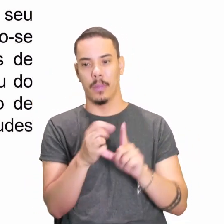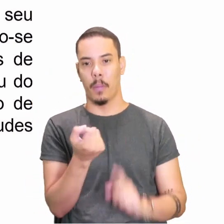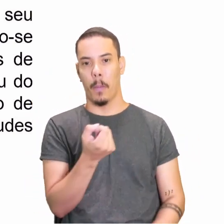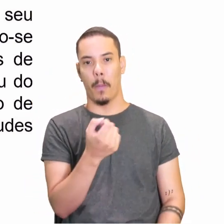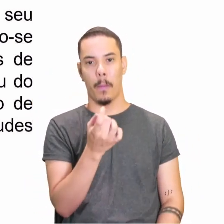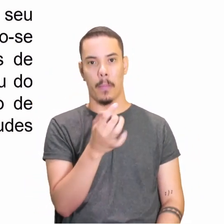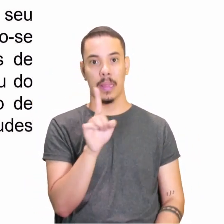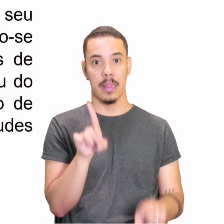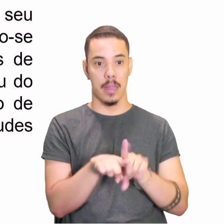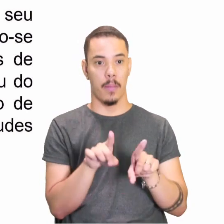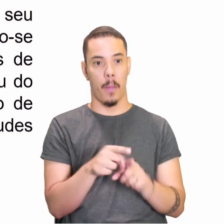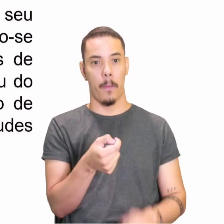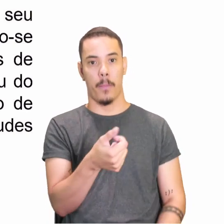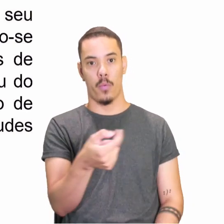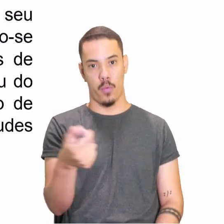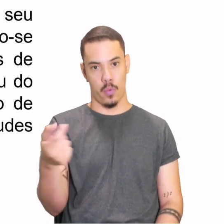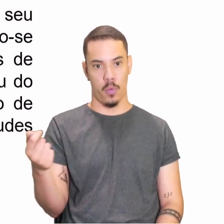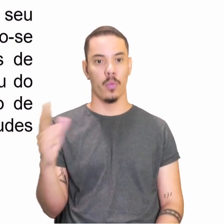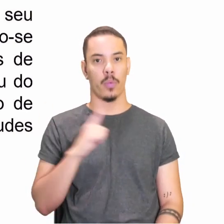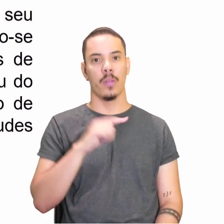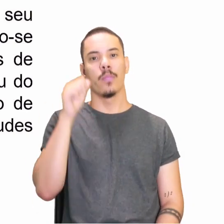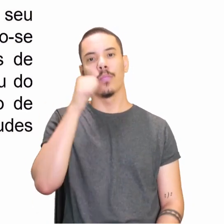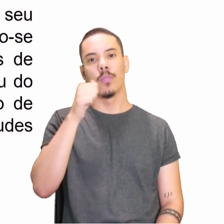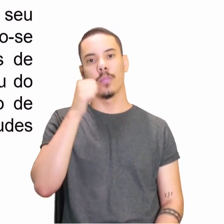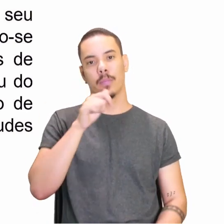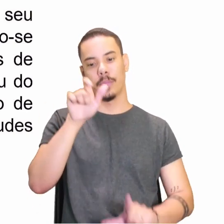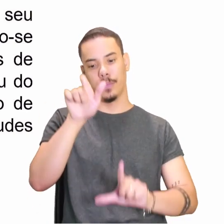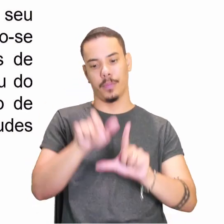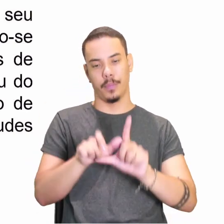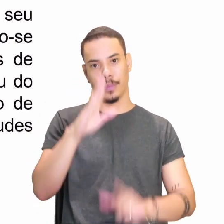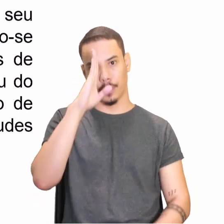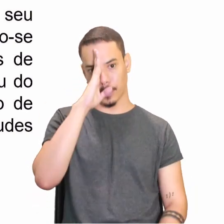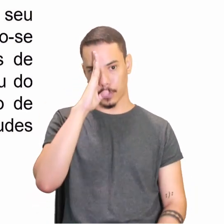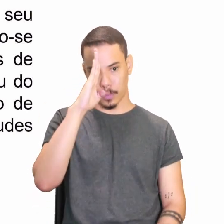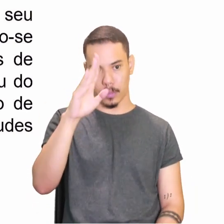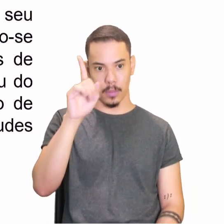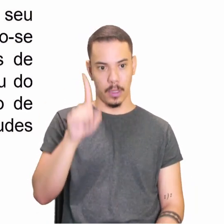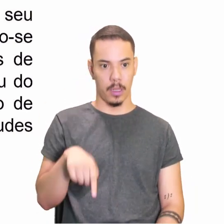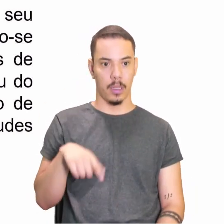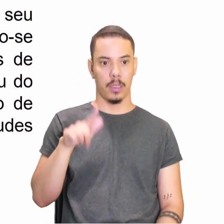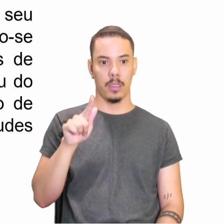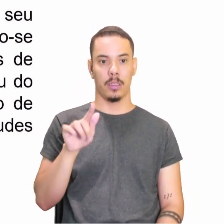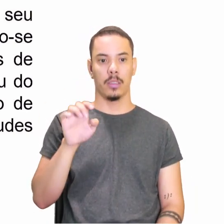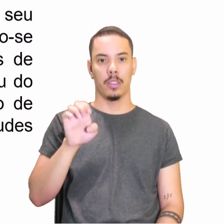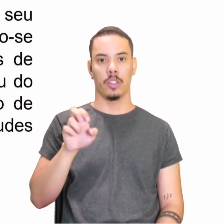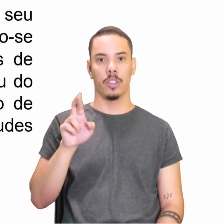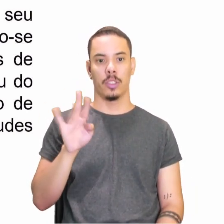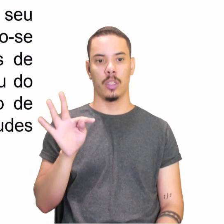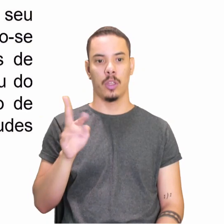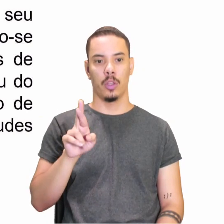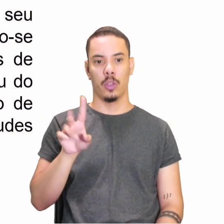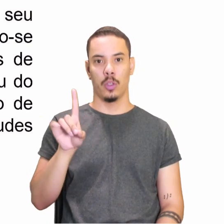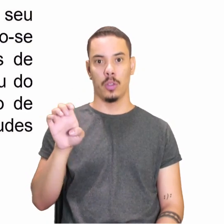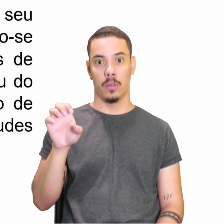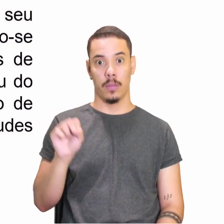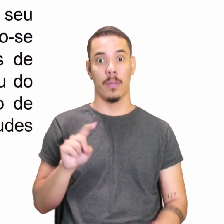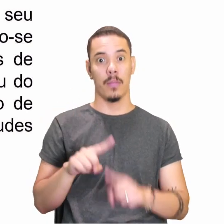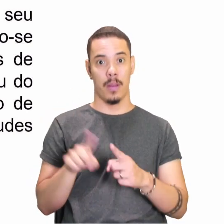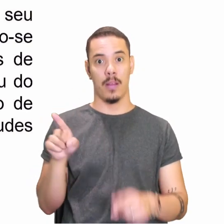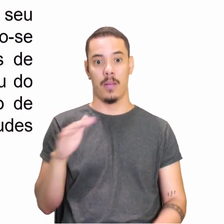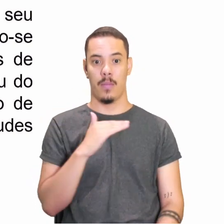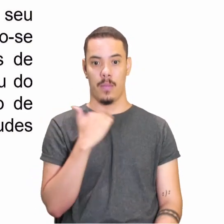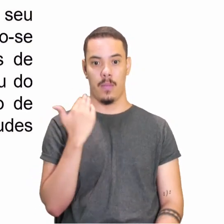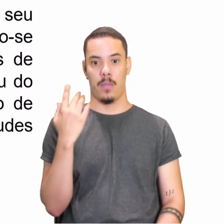que é a Gertrude, né? Gertrude. E vejam só que dó, né? Gertrude morreu. Por quê? Devido à